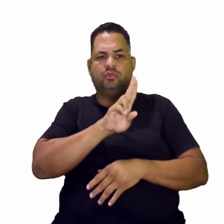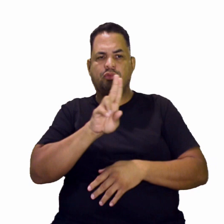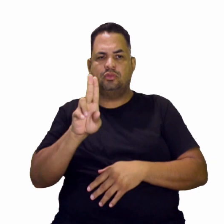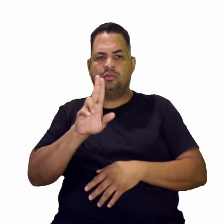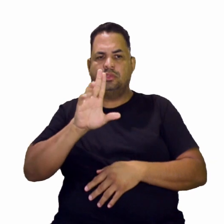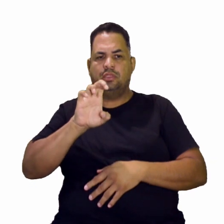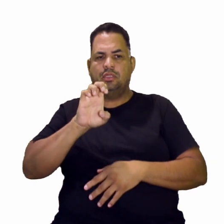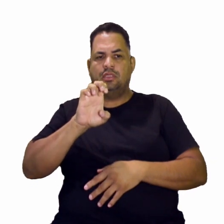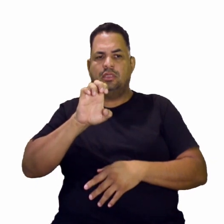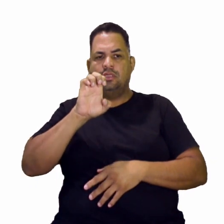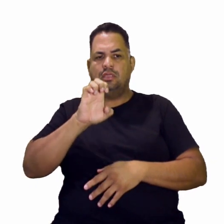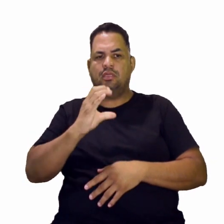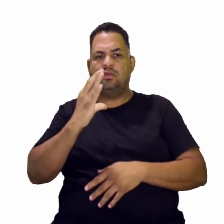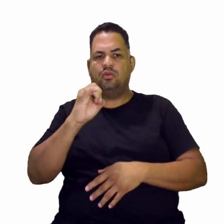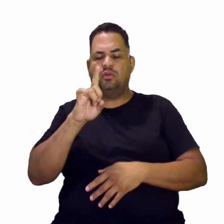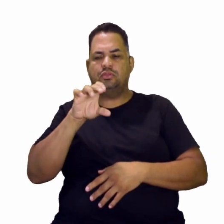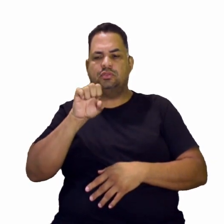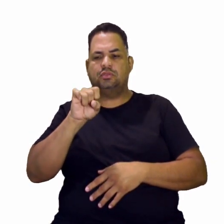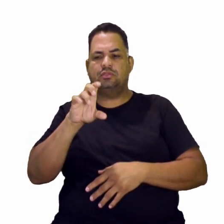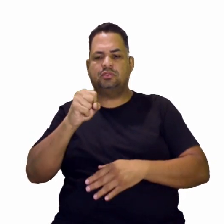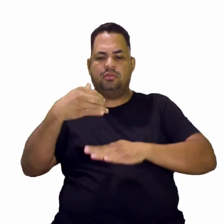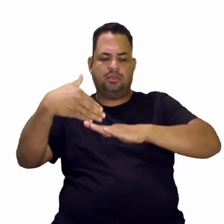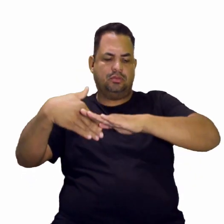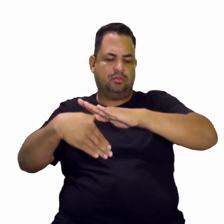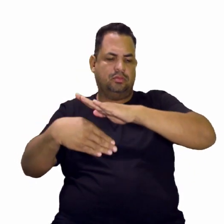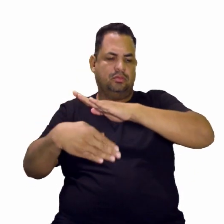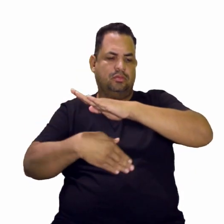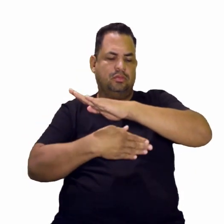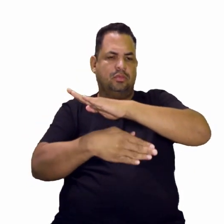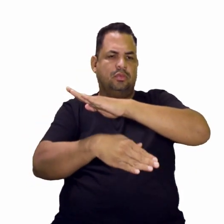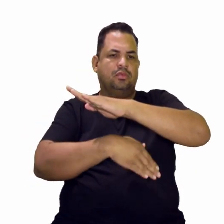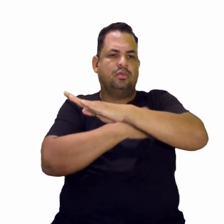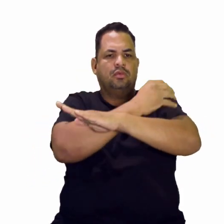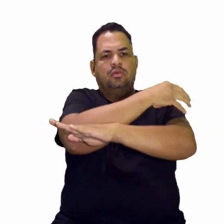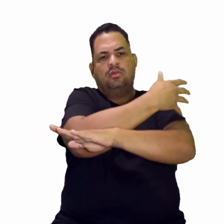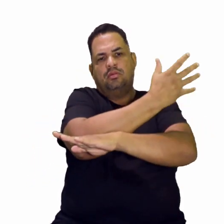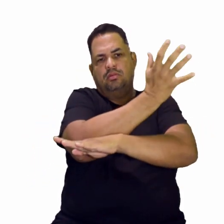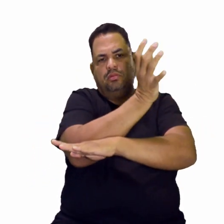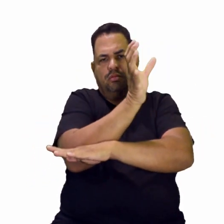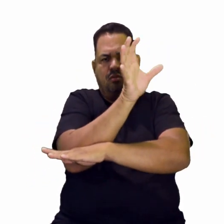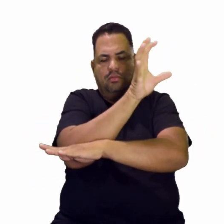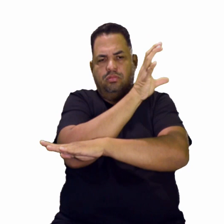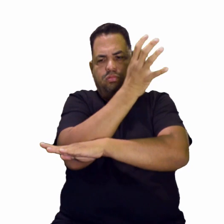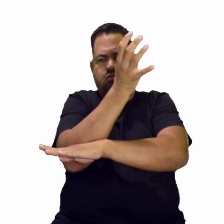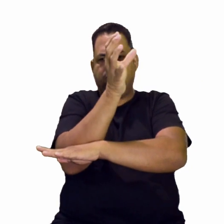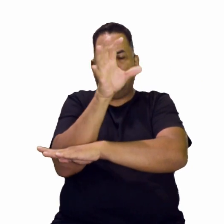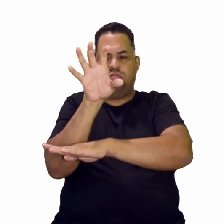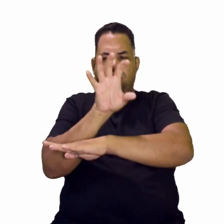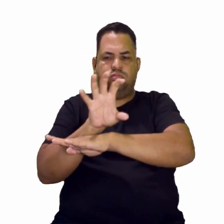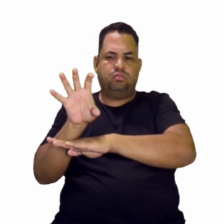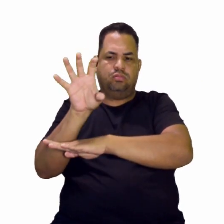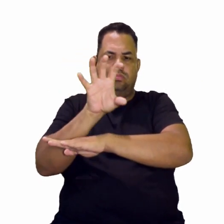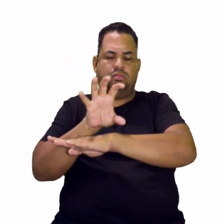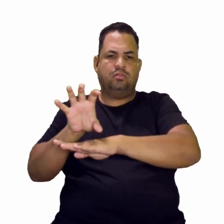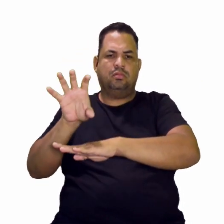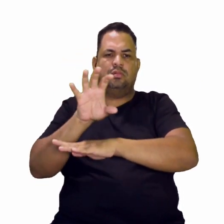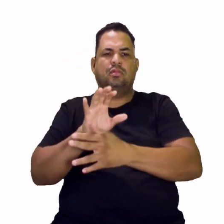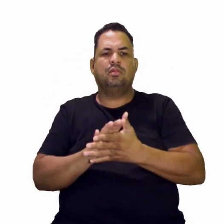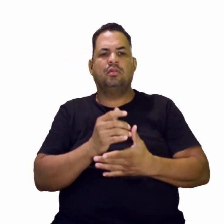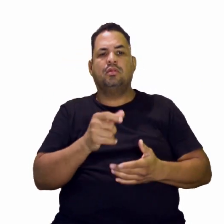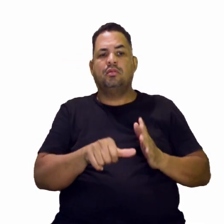já tem 3 níveis de organização dos seres vivos, né? Primeiro nível, ele é um indivíduo,